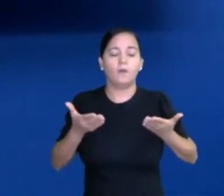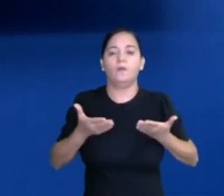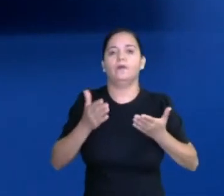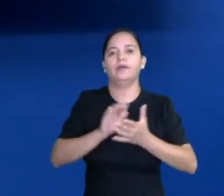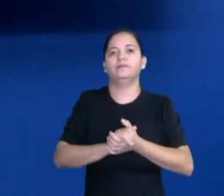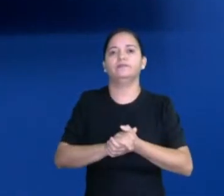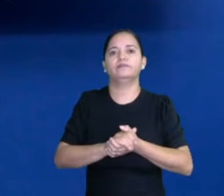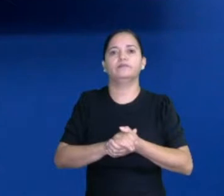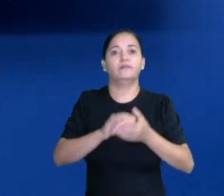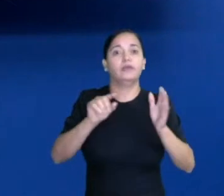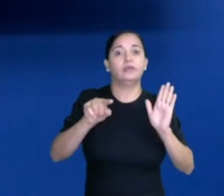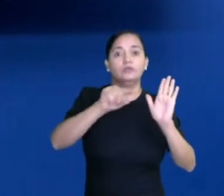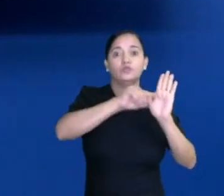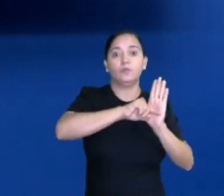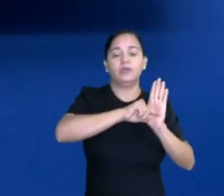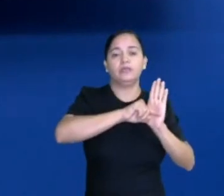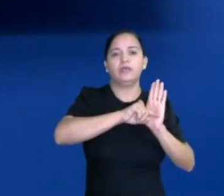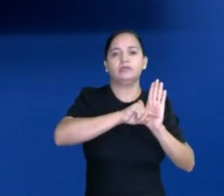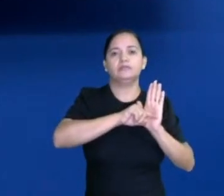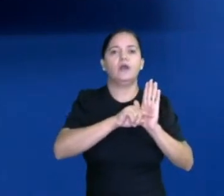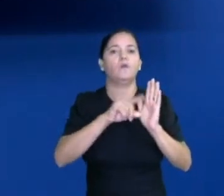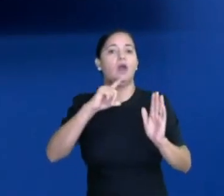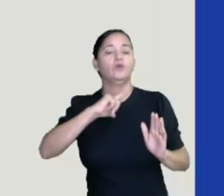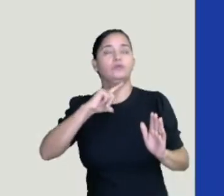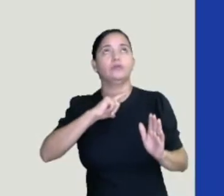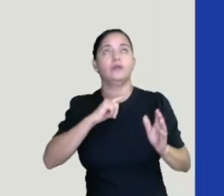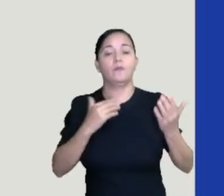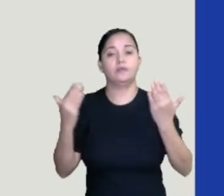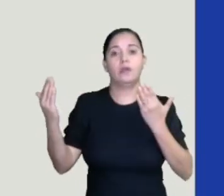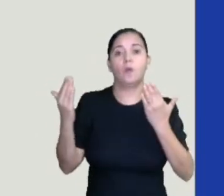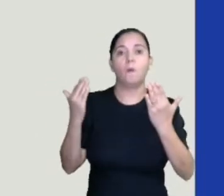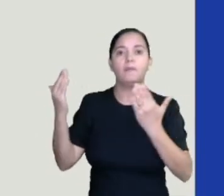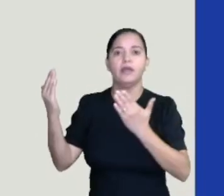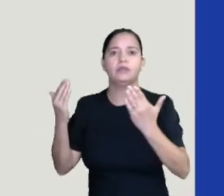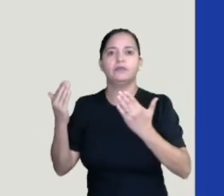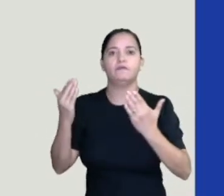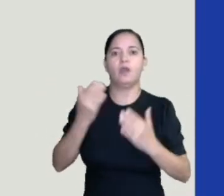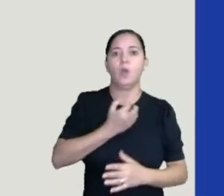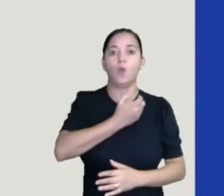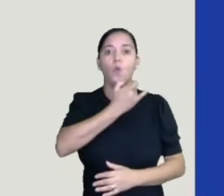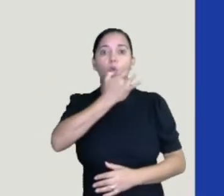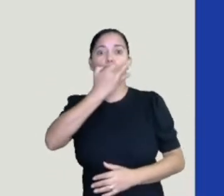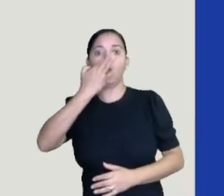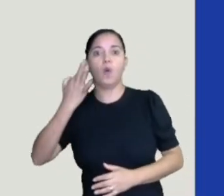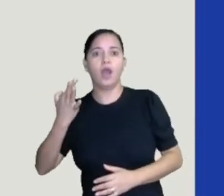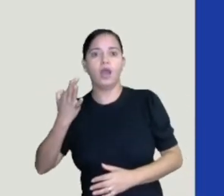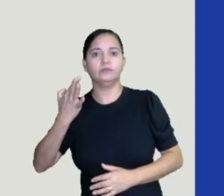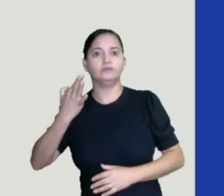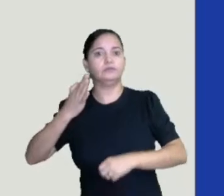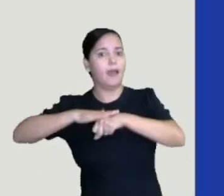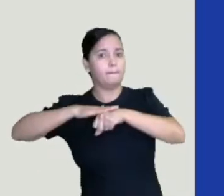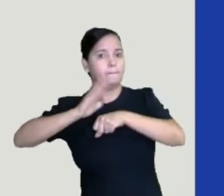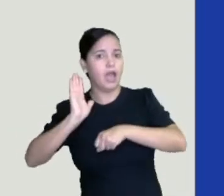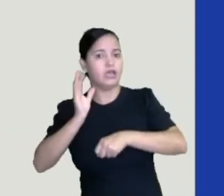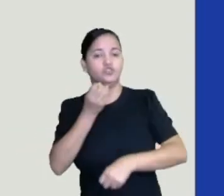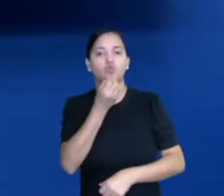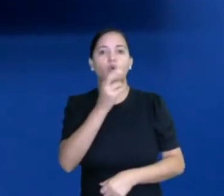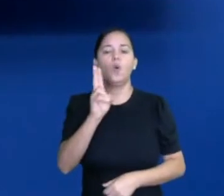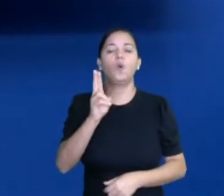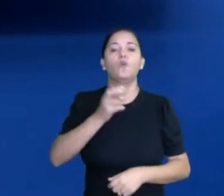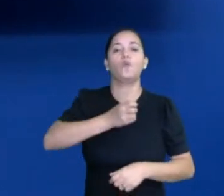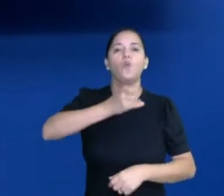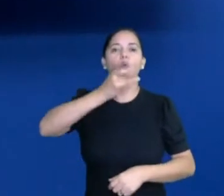ainda à subtração, eu tenho a comparativa. Quanto a mais ou quanto a menos? Essa